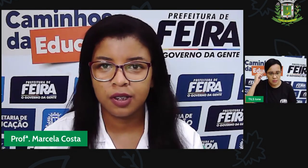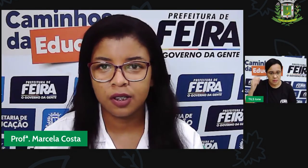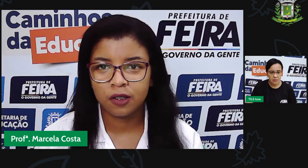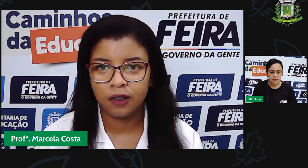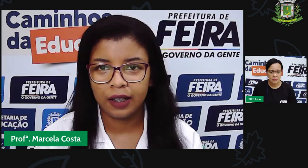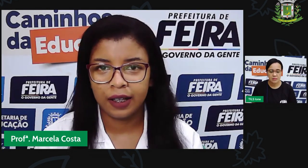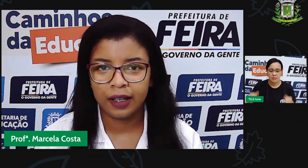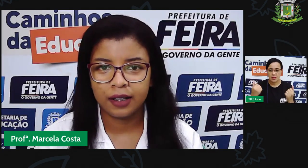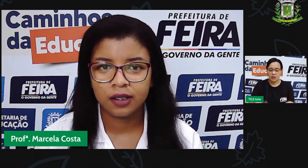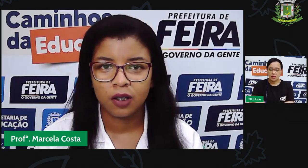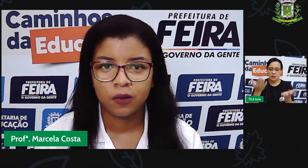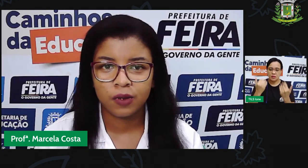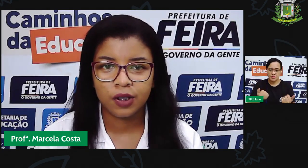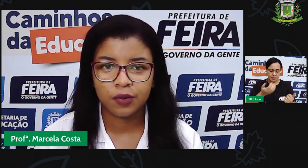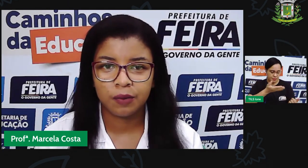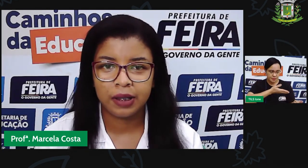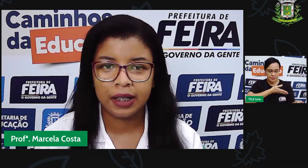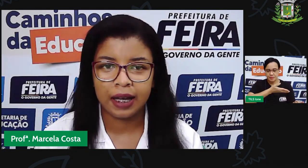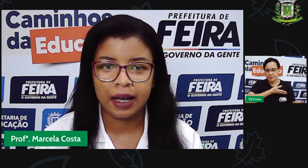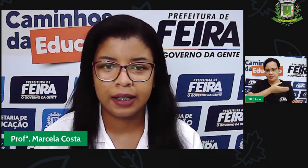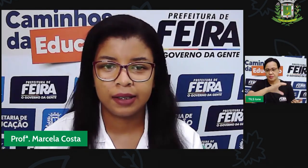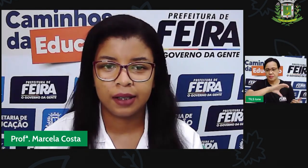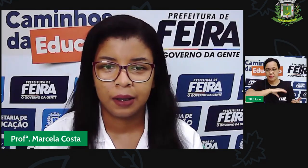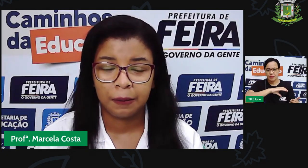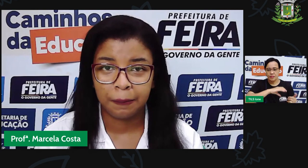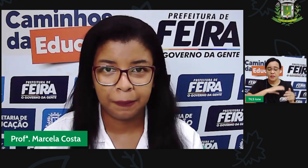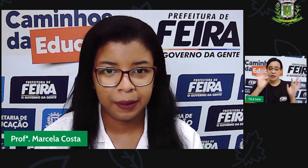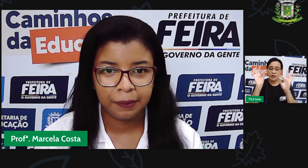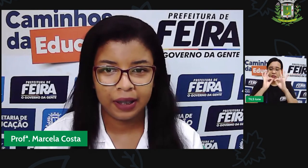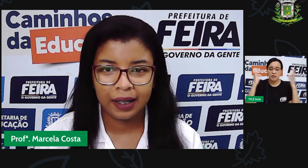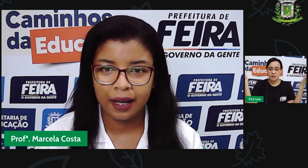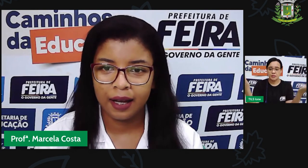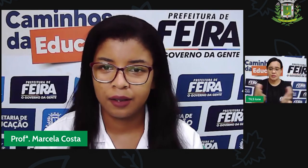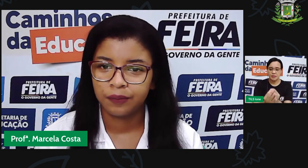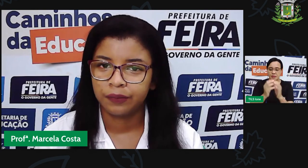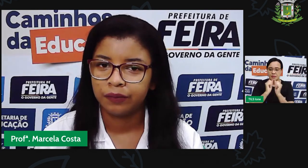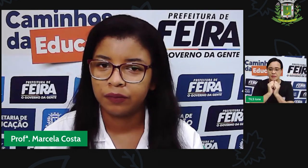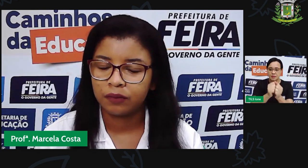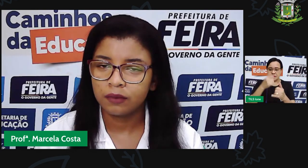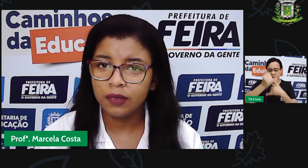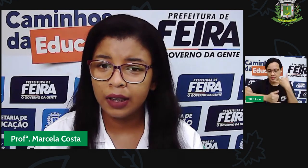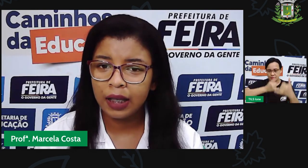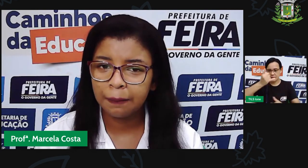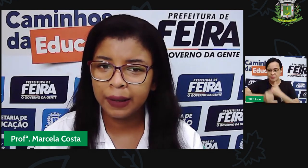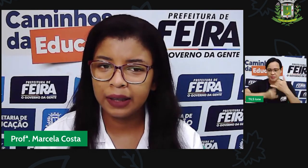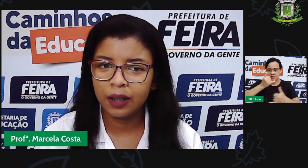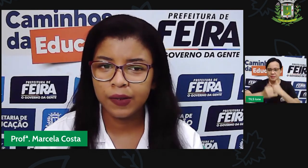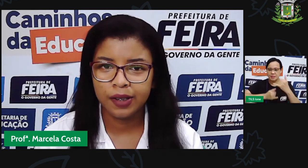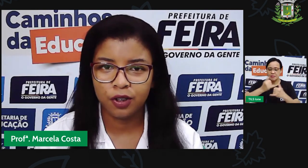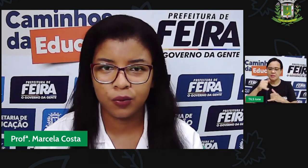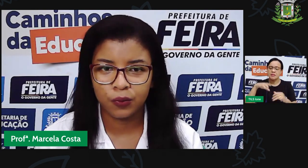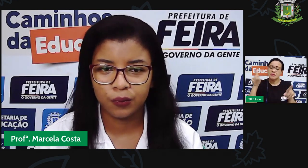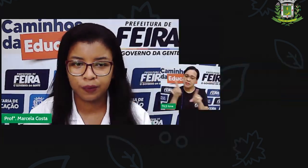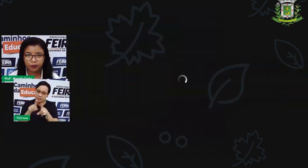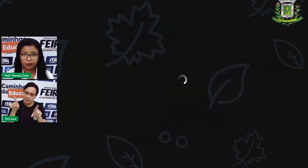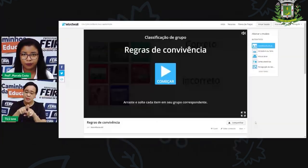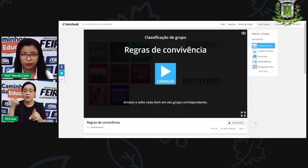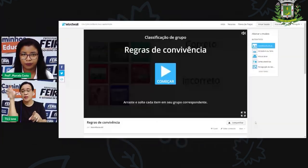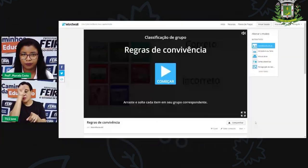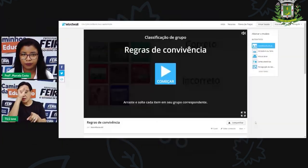Beijinhos, tá? Chama os seus colegas, os seus familiares, para brincar e aprender com esse